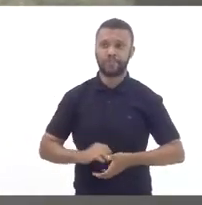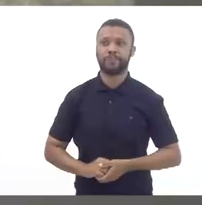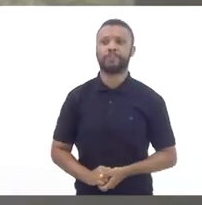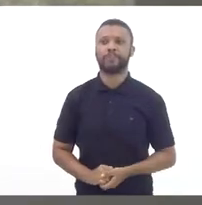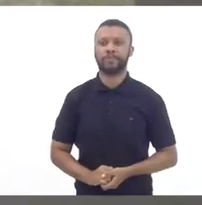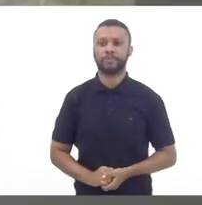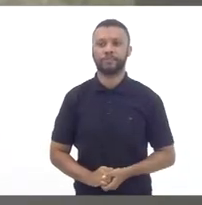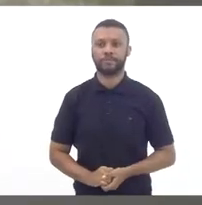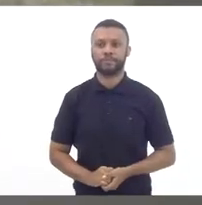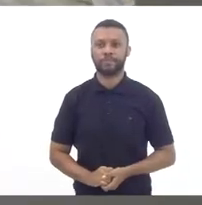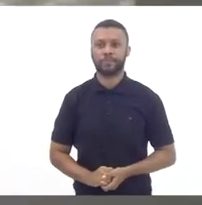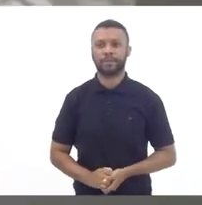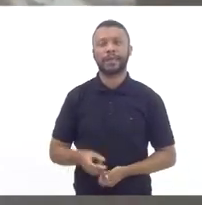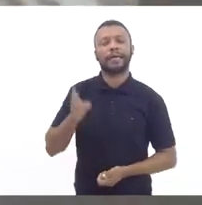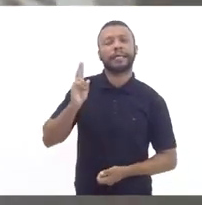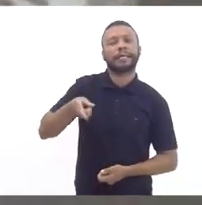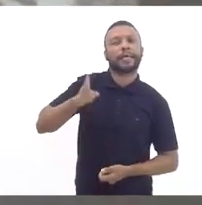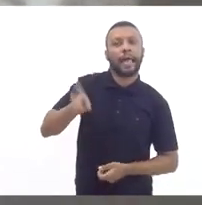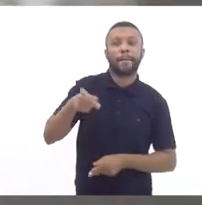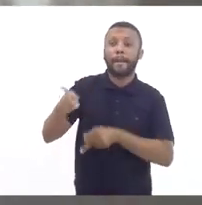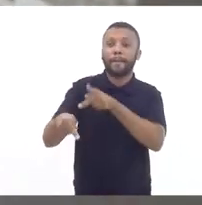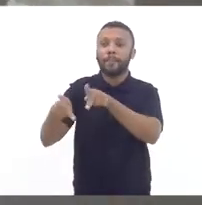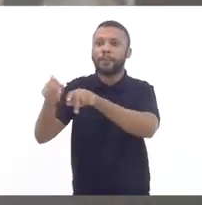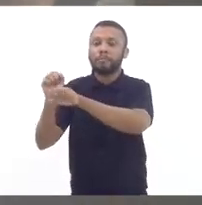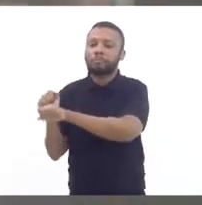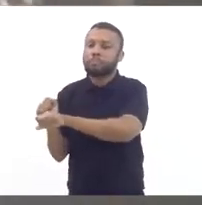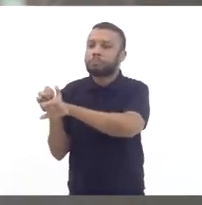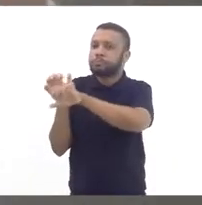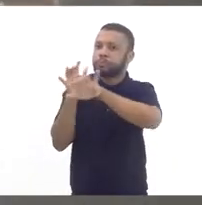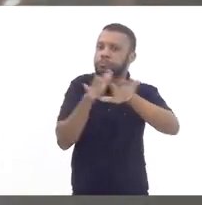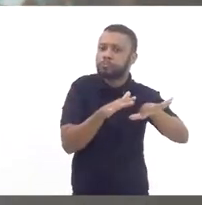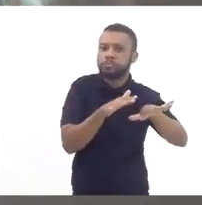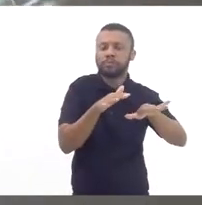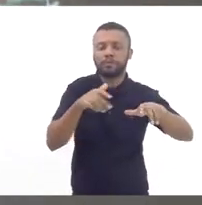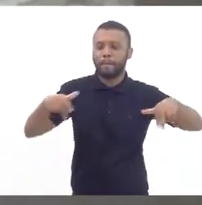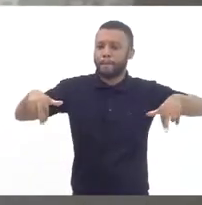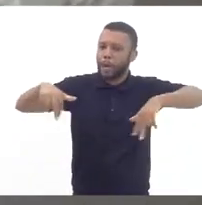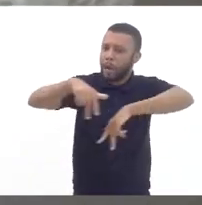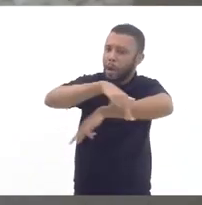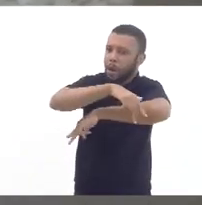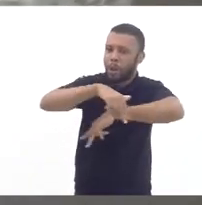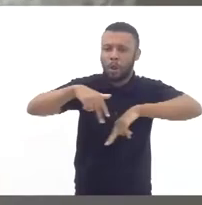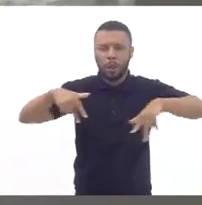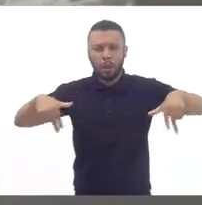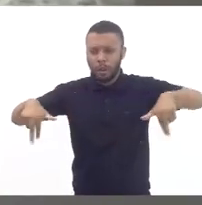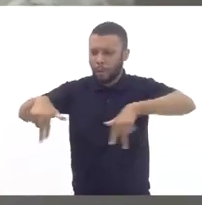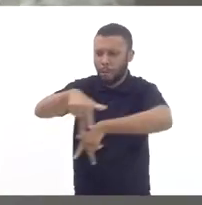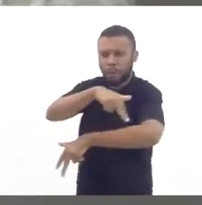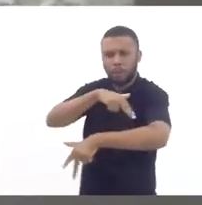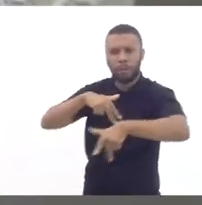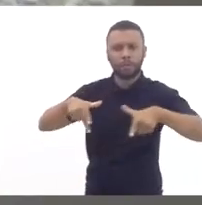É uso constante da população. Passa de um lado para o outro.